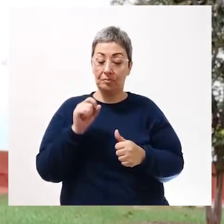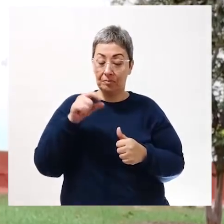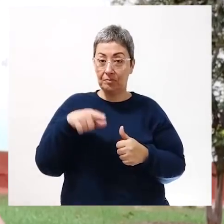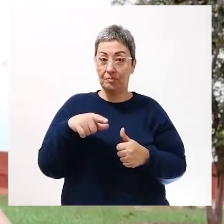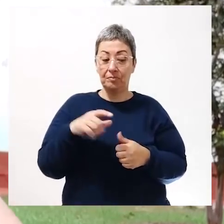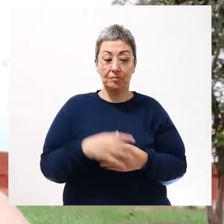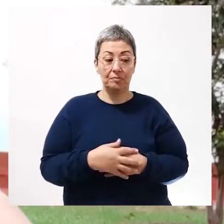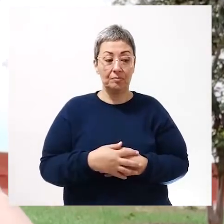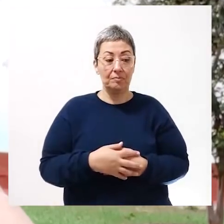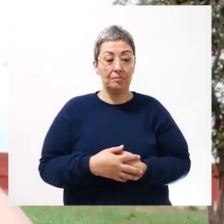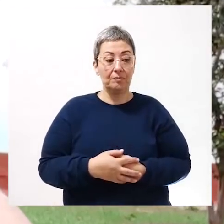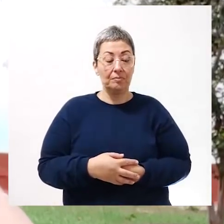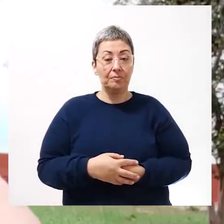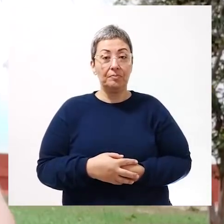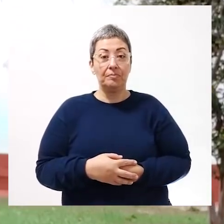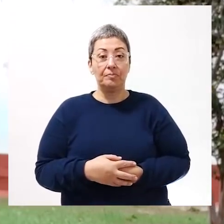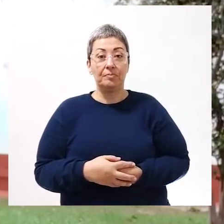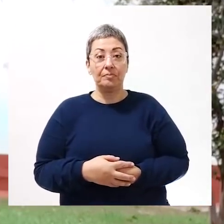Primeira semente.